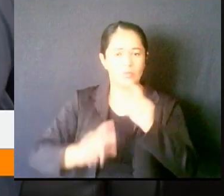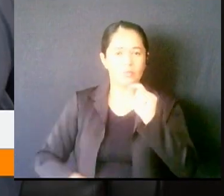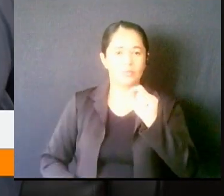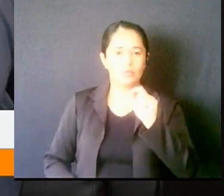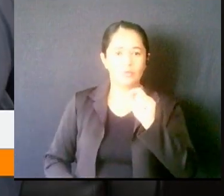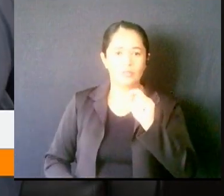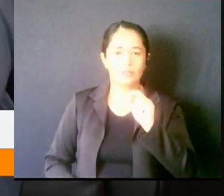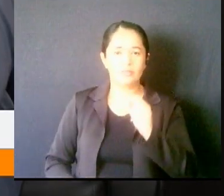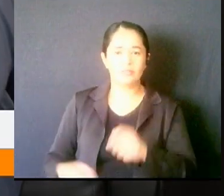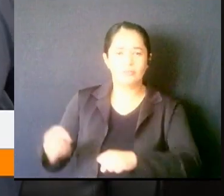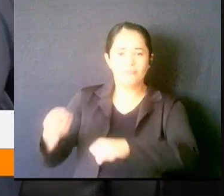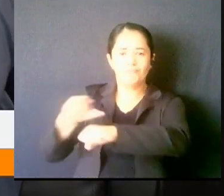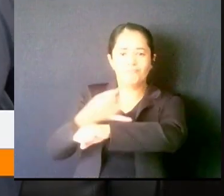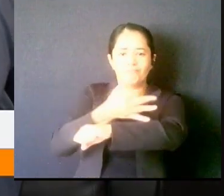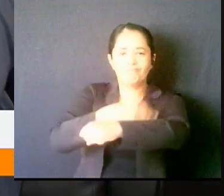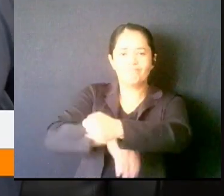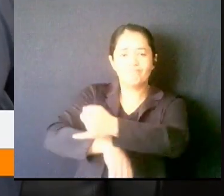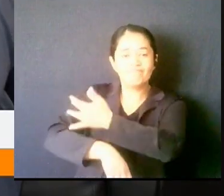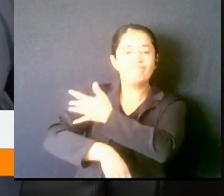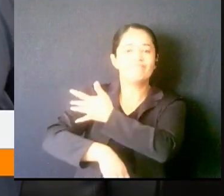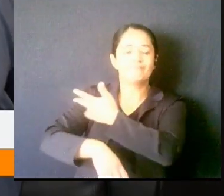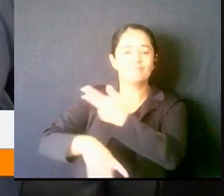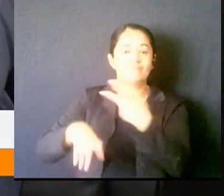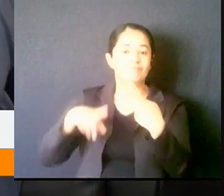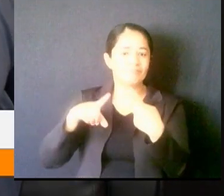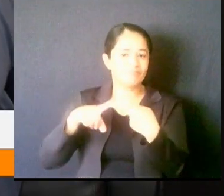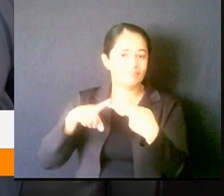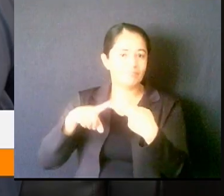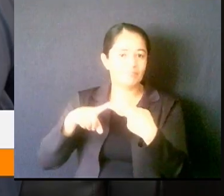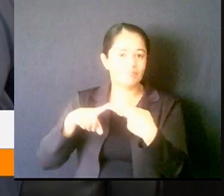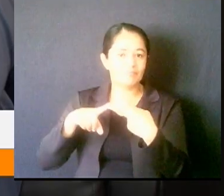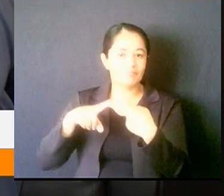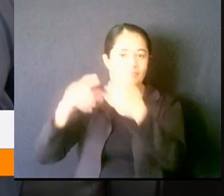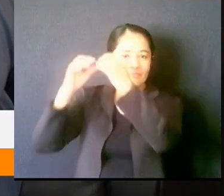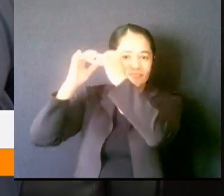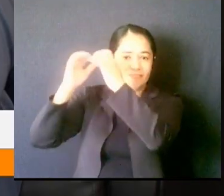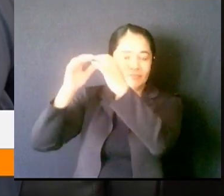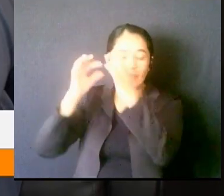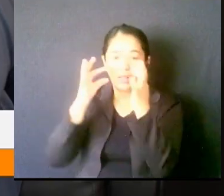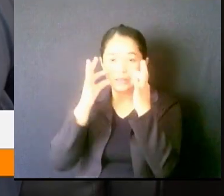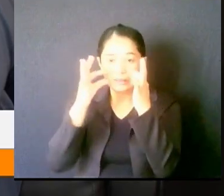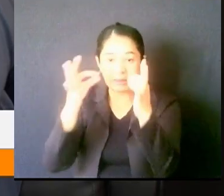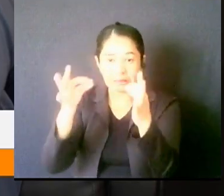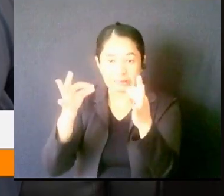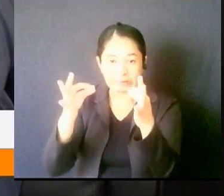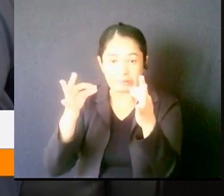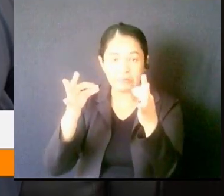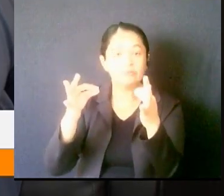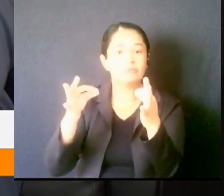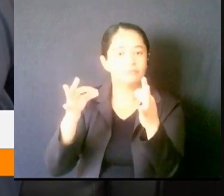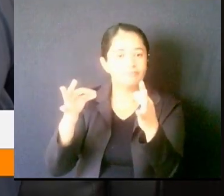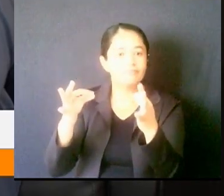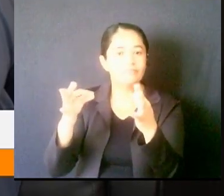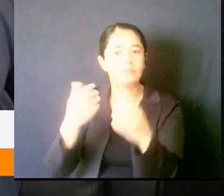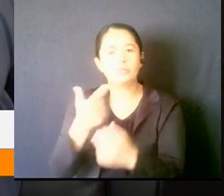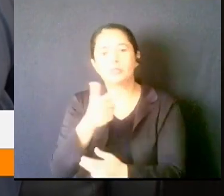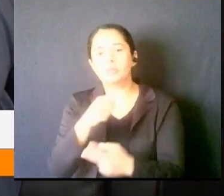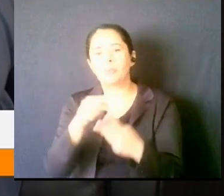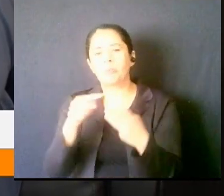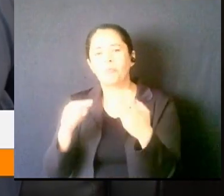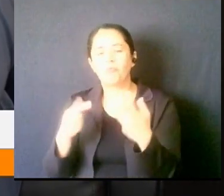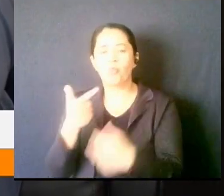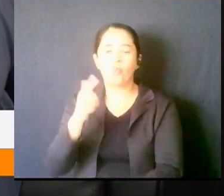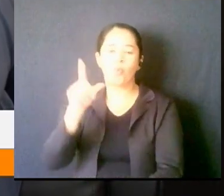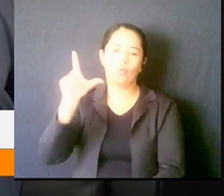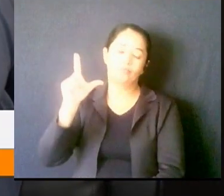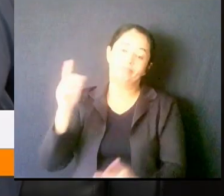emocionais, ter mais chances de ter transtornos de déficit de atenção e hiperatividade, entre outros, tá? Então, isso é